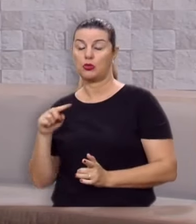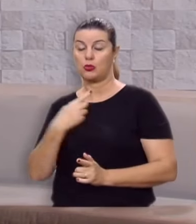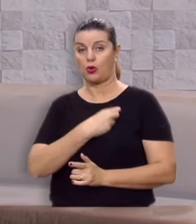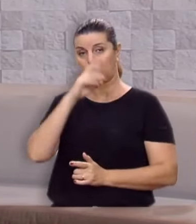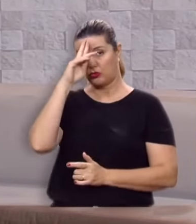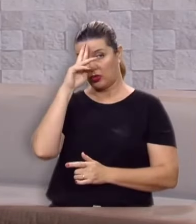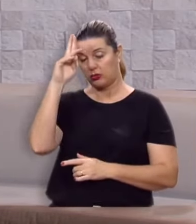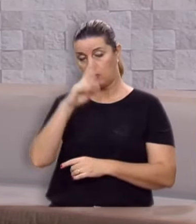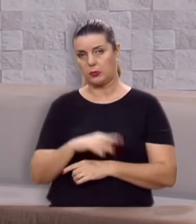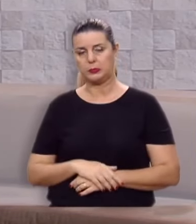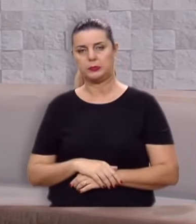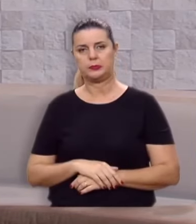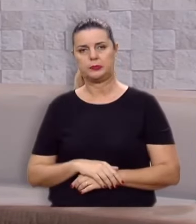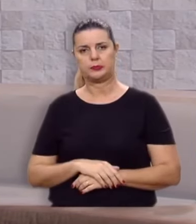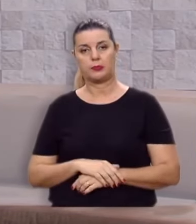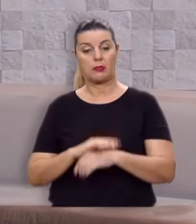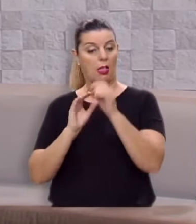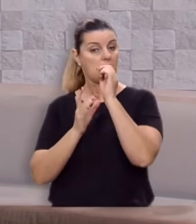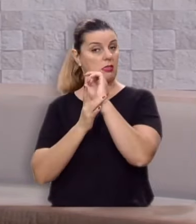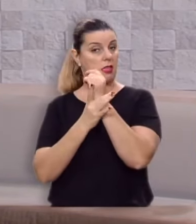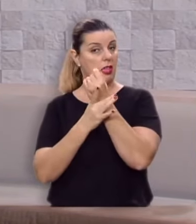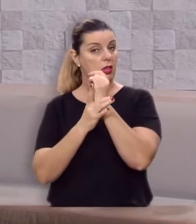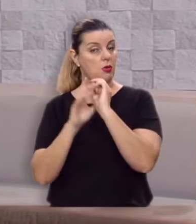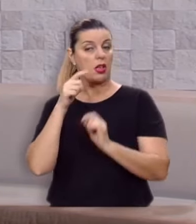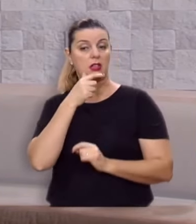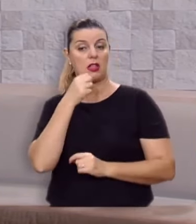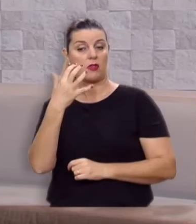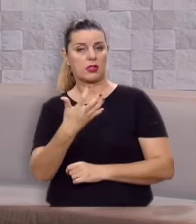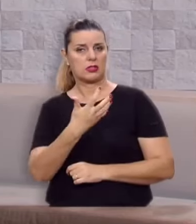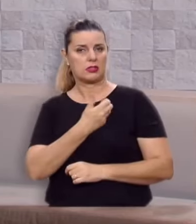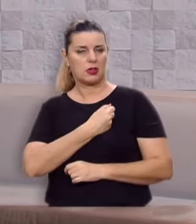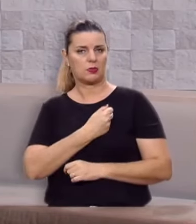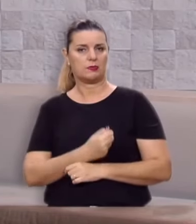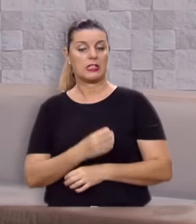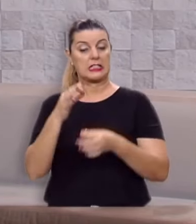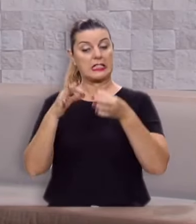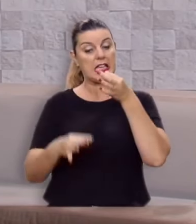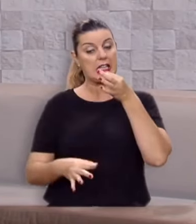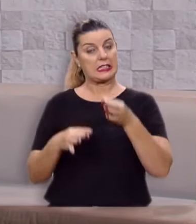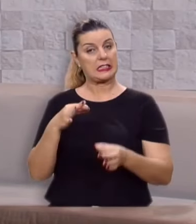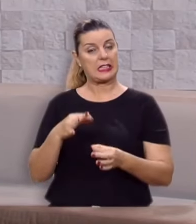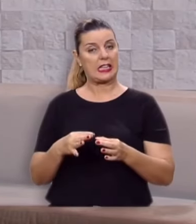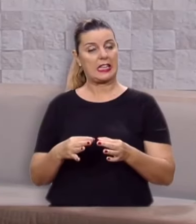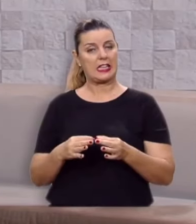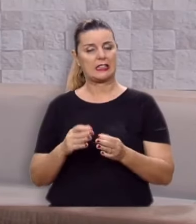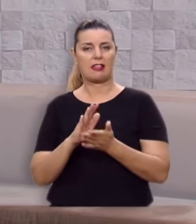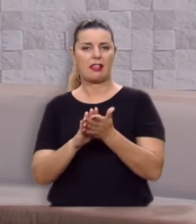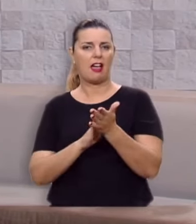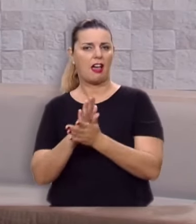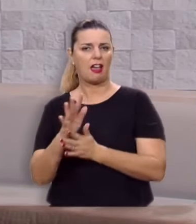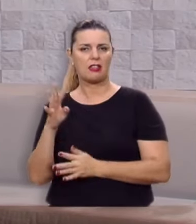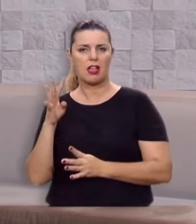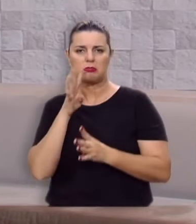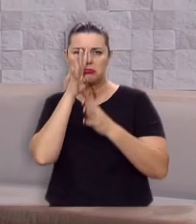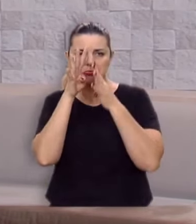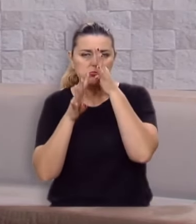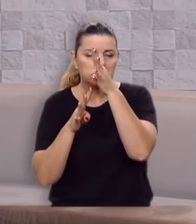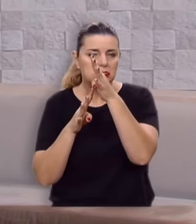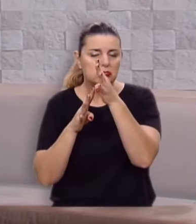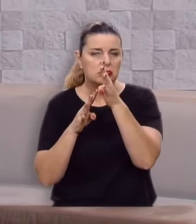Senhor. A segurança da salvação, ou a certeza da não condenação,